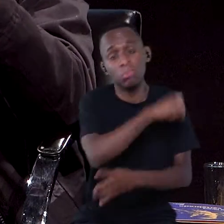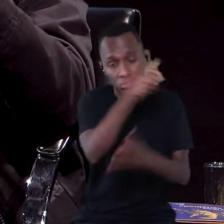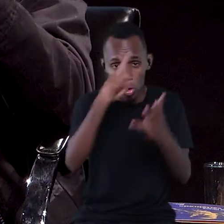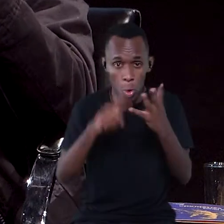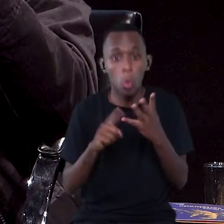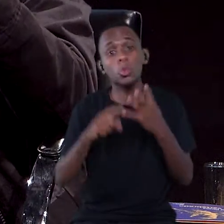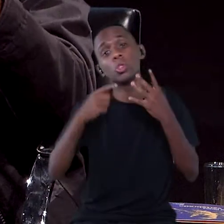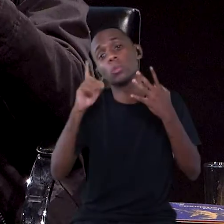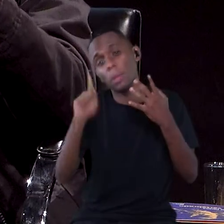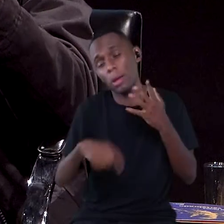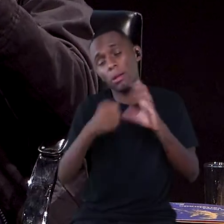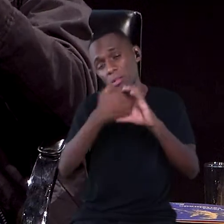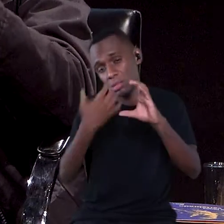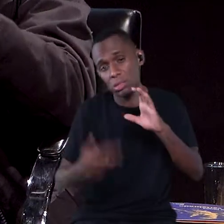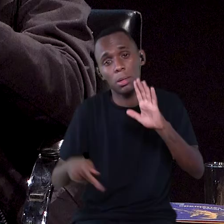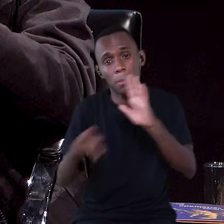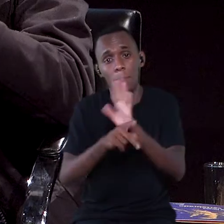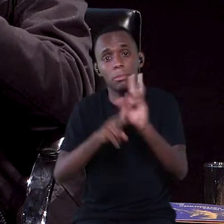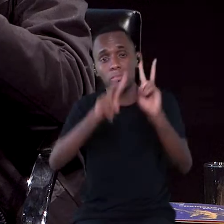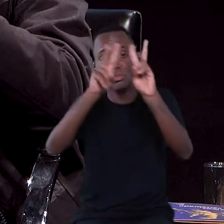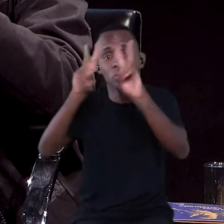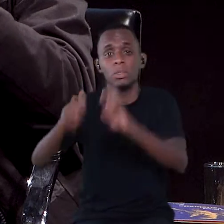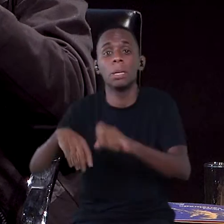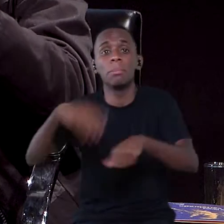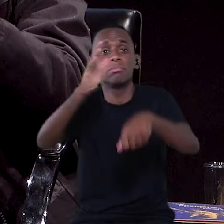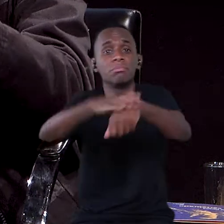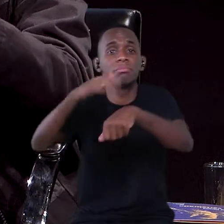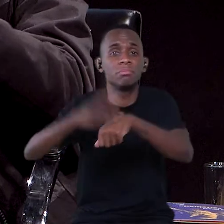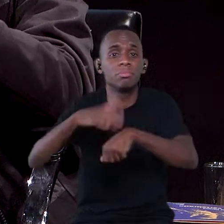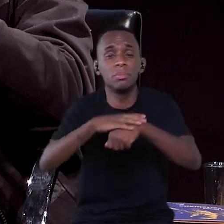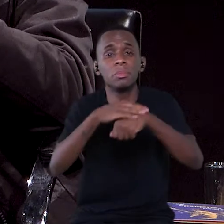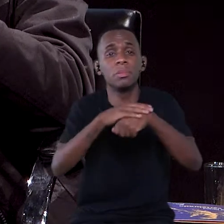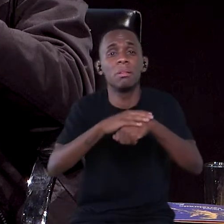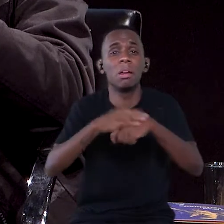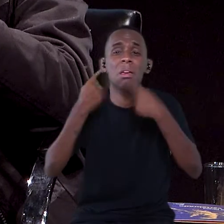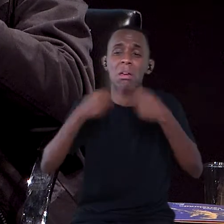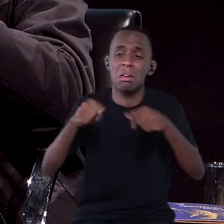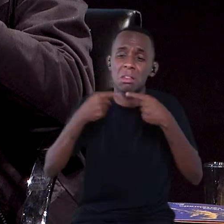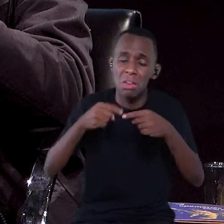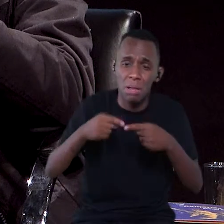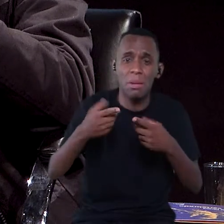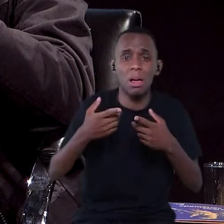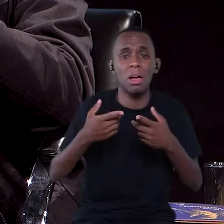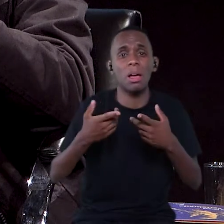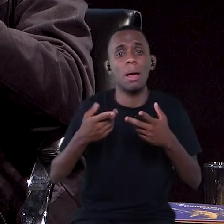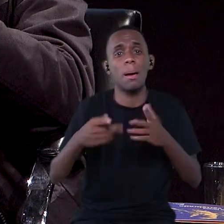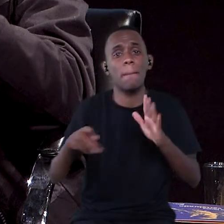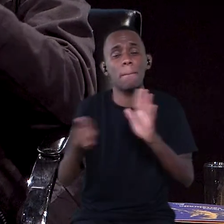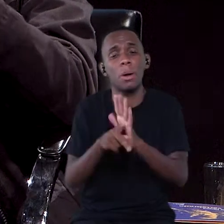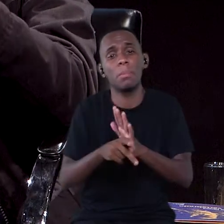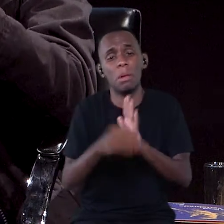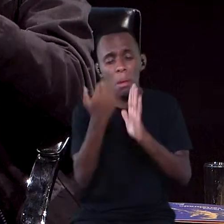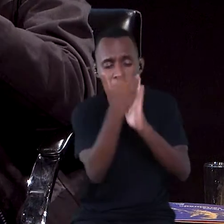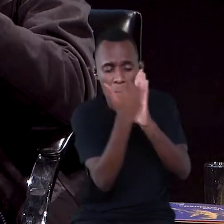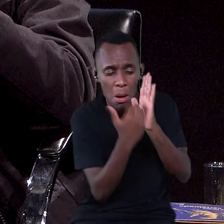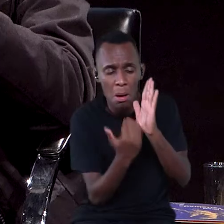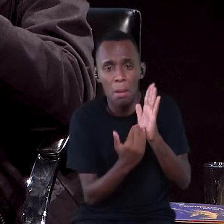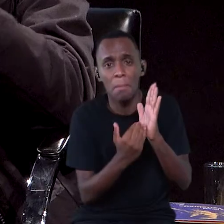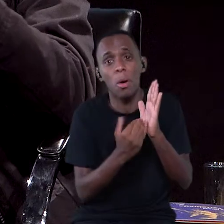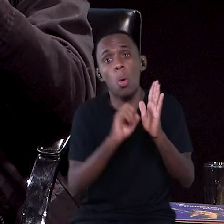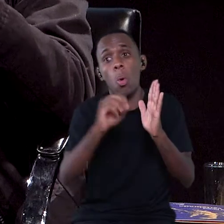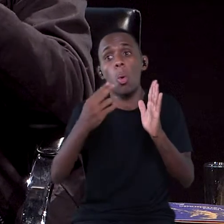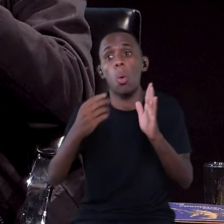ideia de um sujeito que tem que ir por si mesmo. Aí vai criticar as receitas prontas, as possibilidades de alguém guiar a nossa